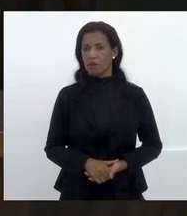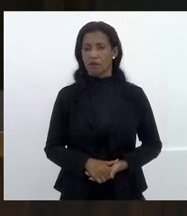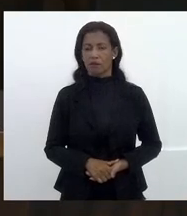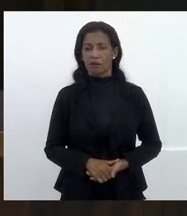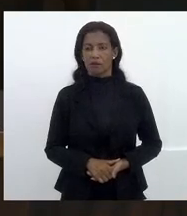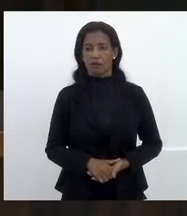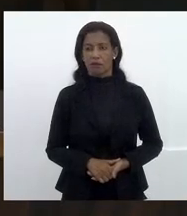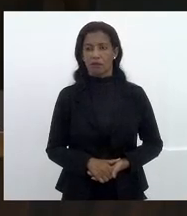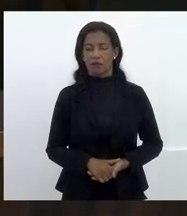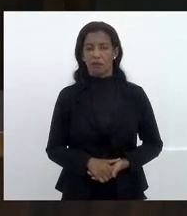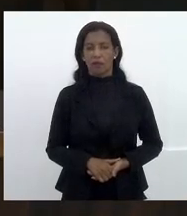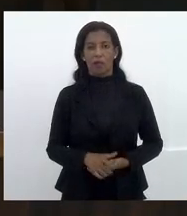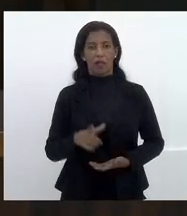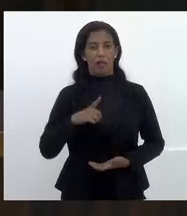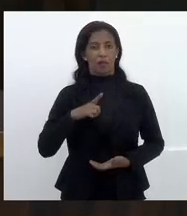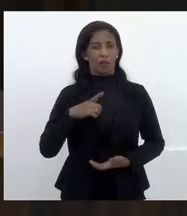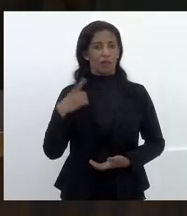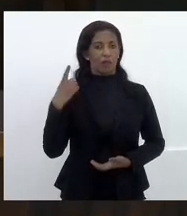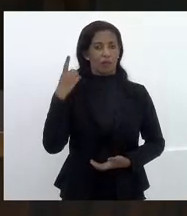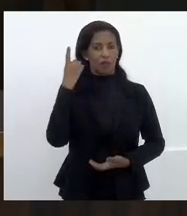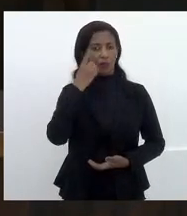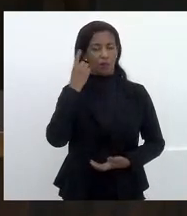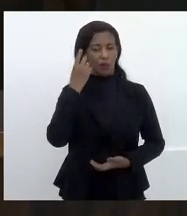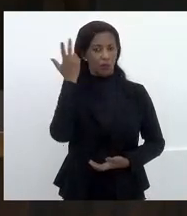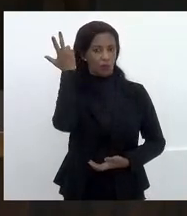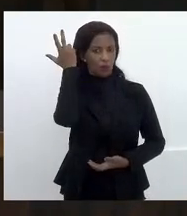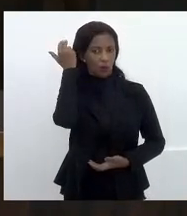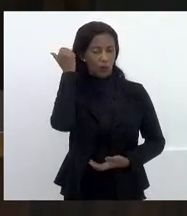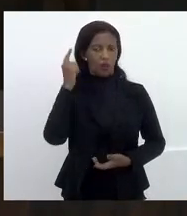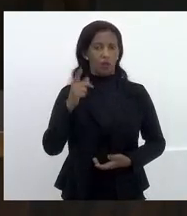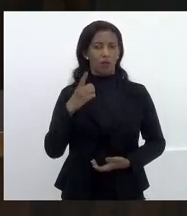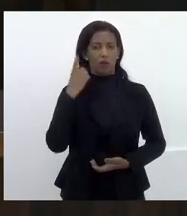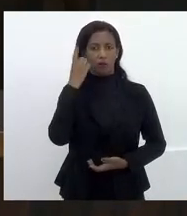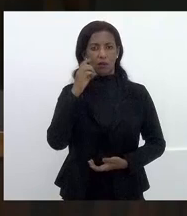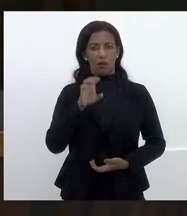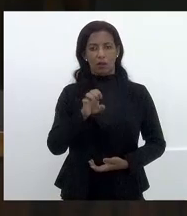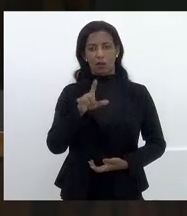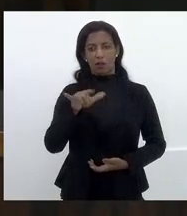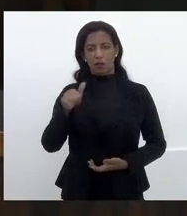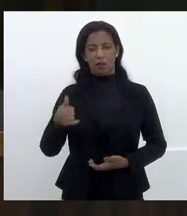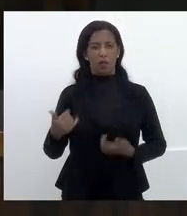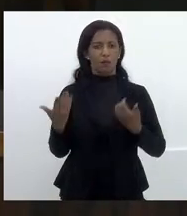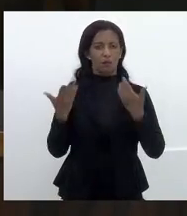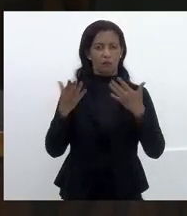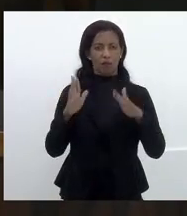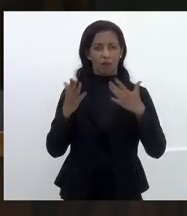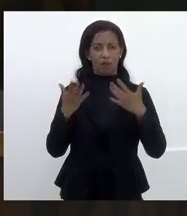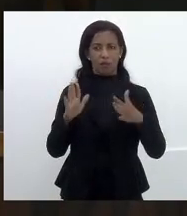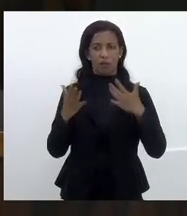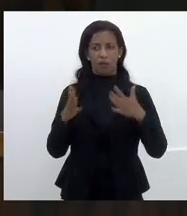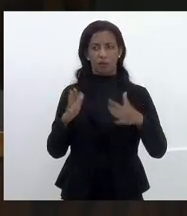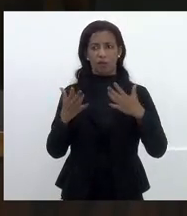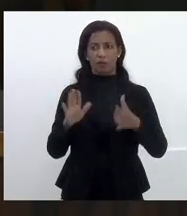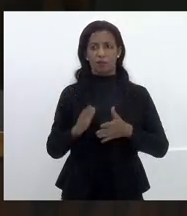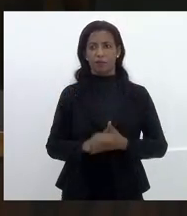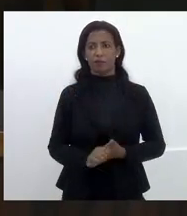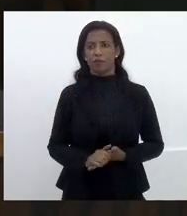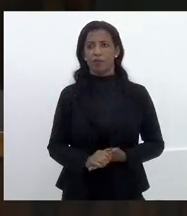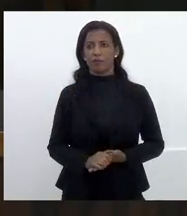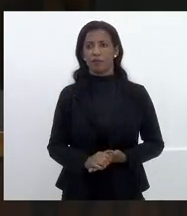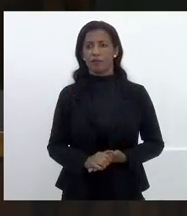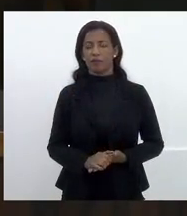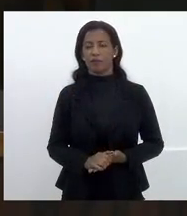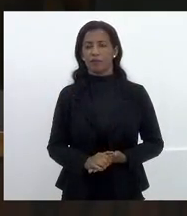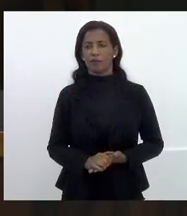o deputado Eliomar Coelho Deputado da Célia Jordão parabenizar vossa excelência' e sempre presente em todas as audiências